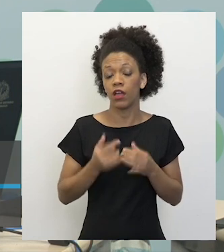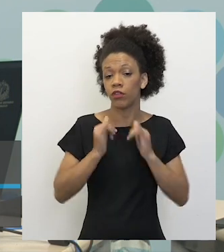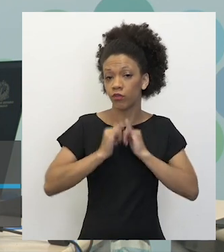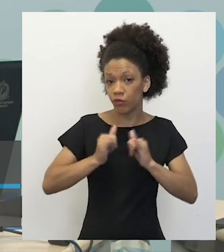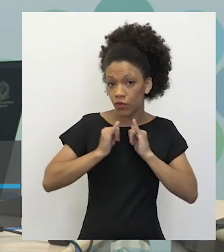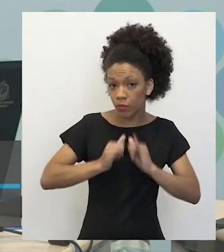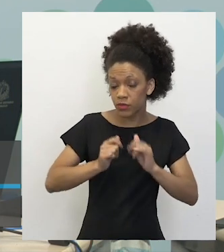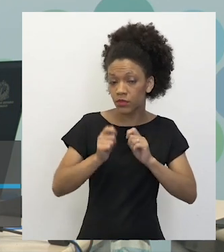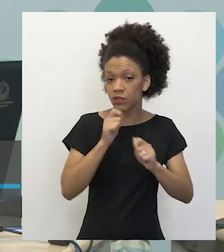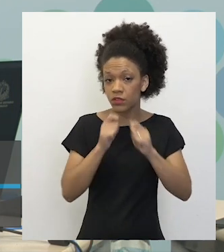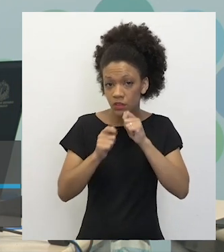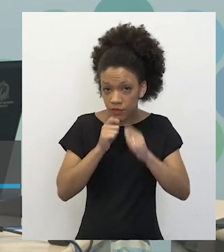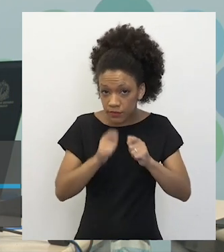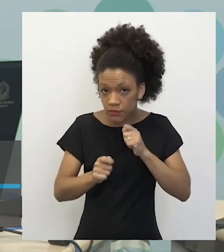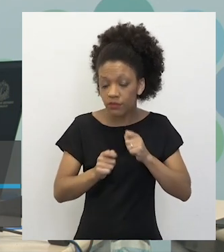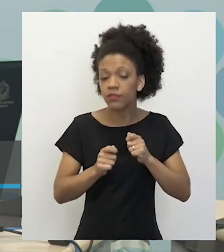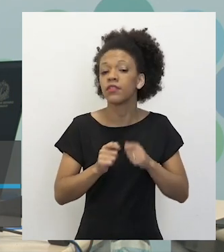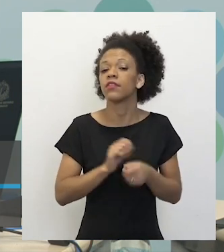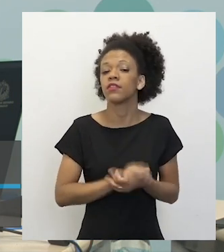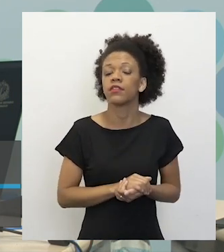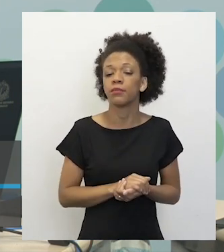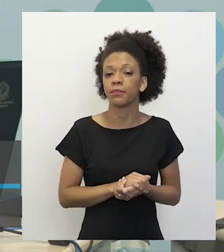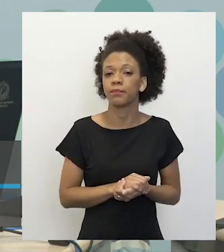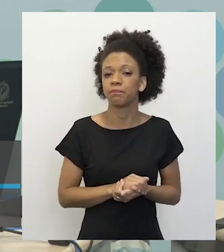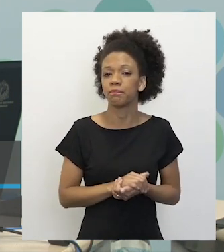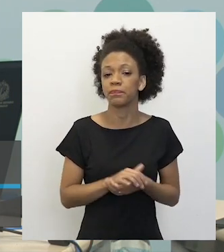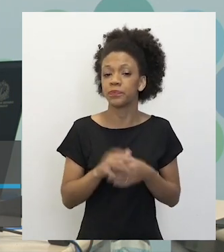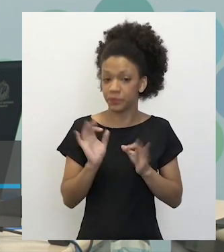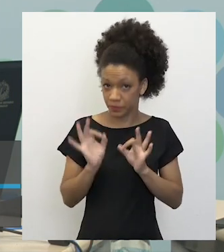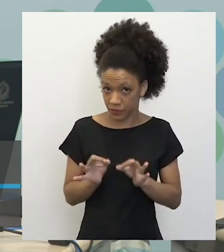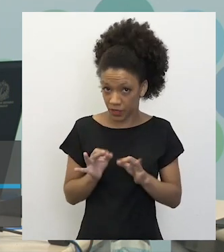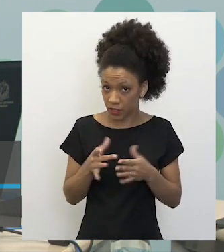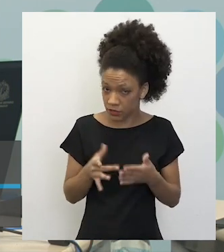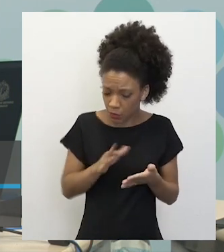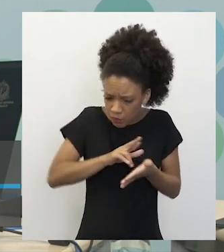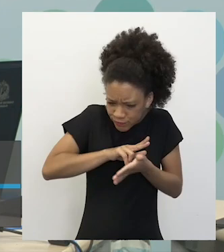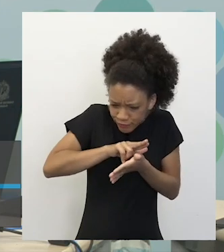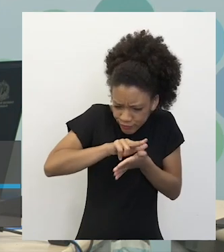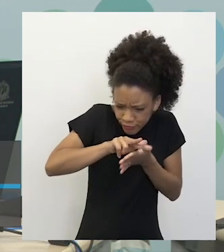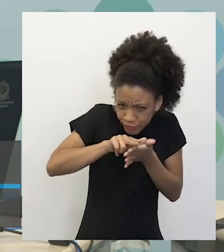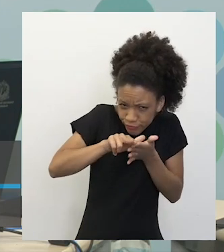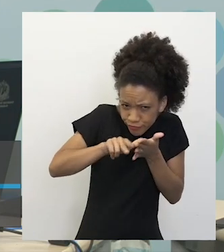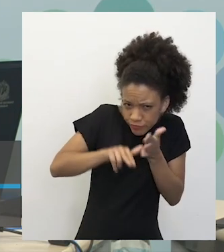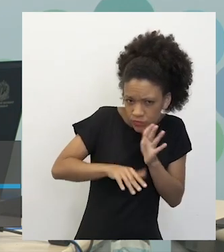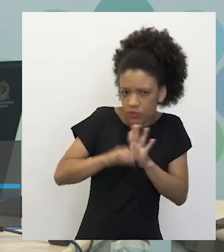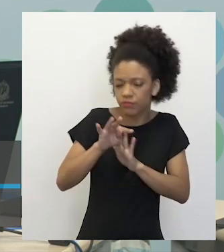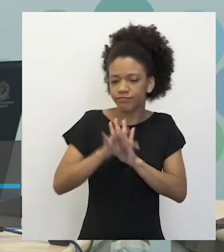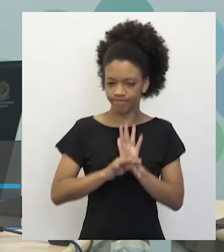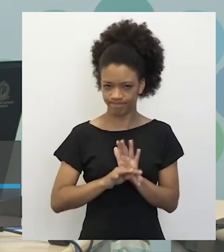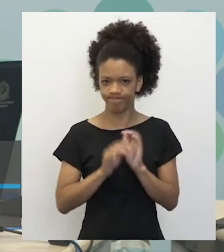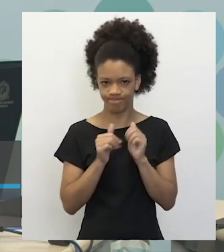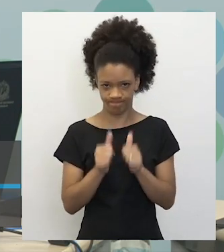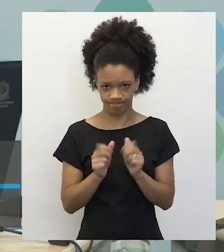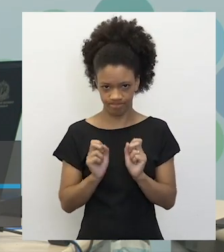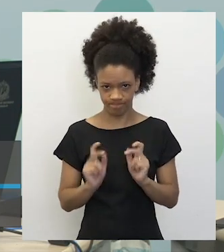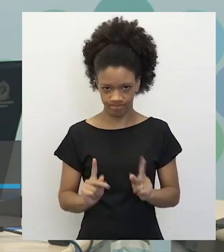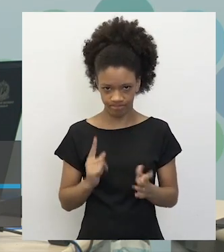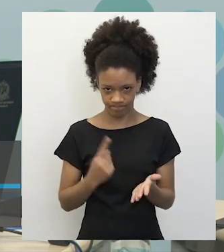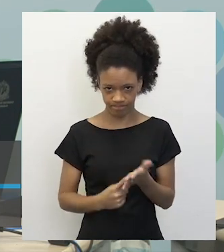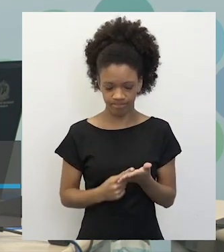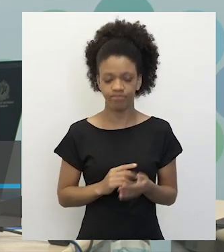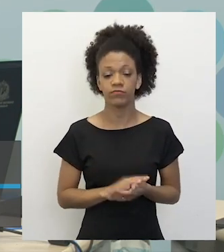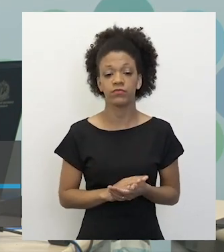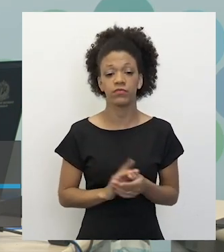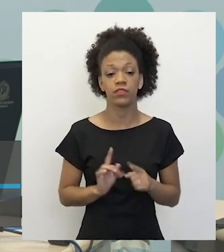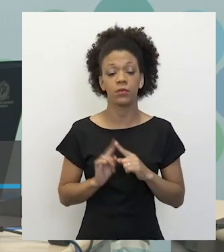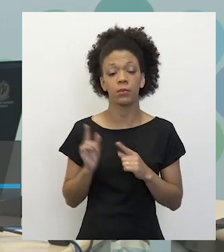a reportagem, a entrevista, certo? Então, nós temos inúmeros gêneros textuais, ok? Uhum. Esta